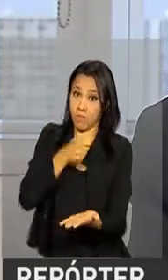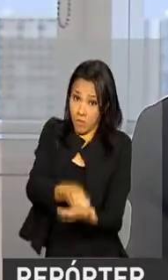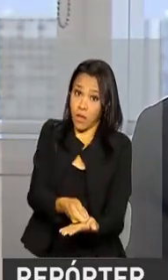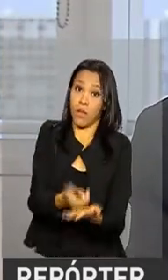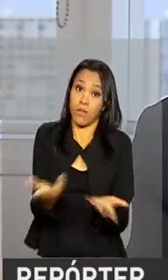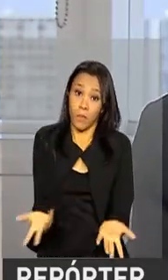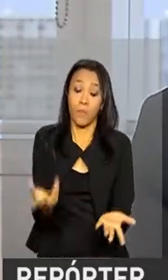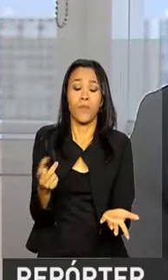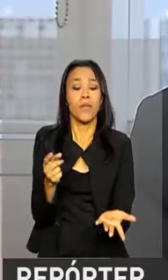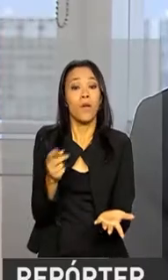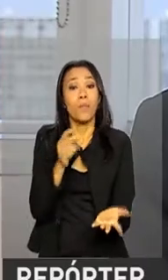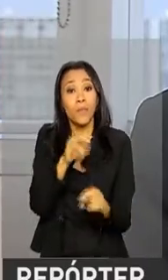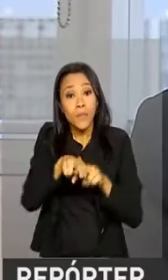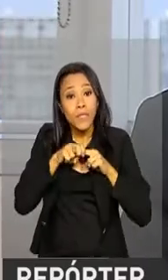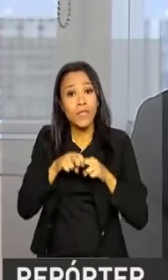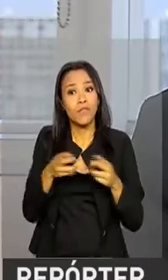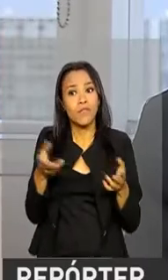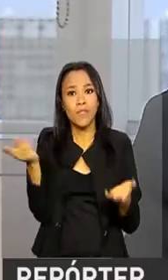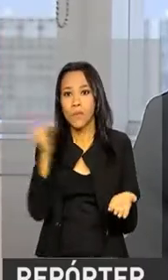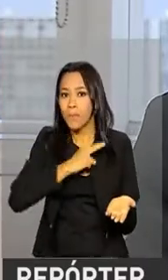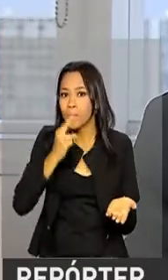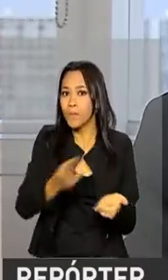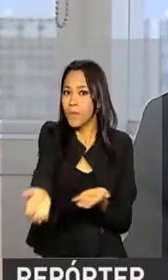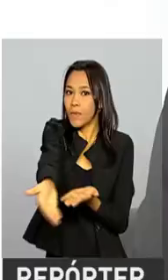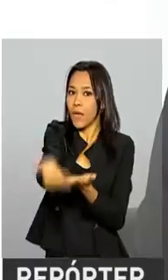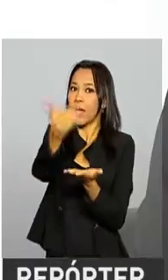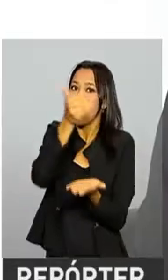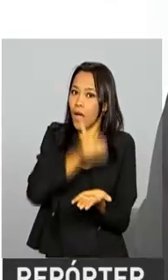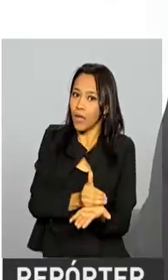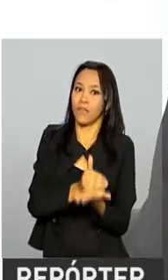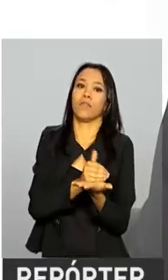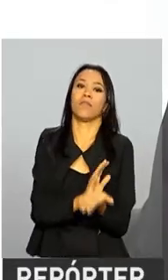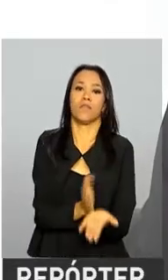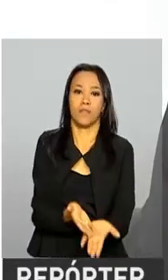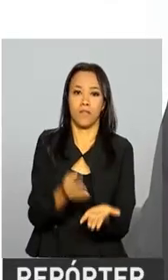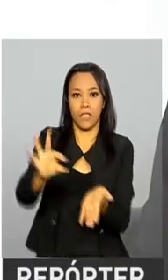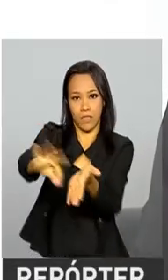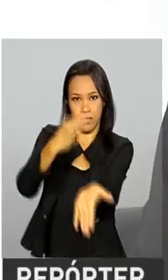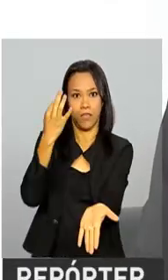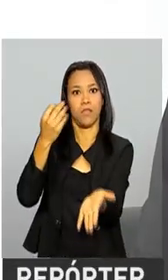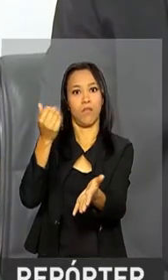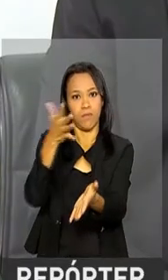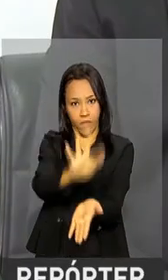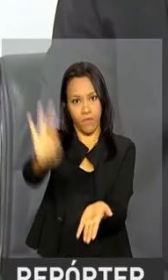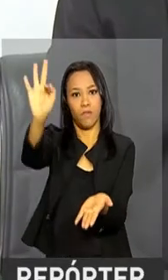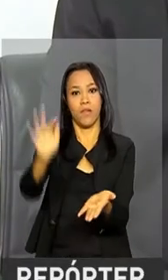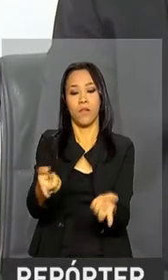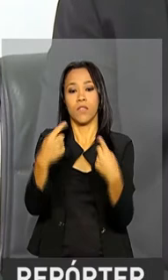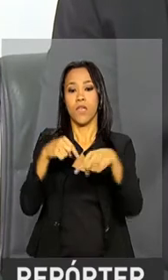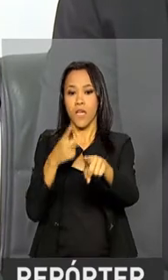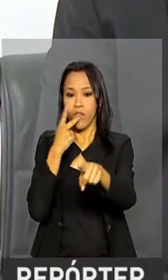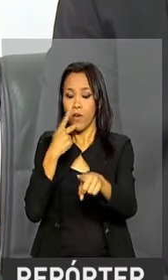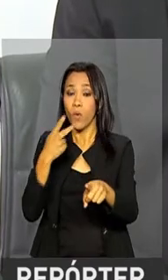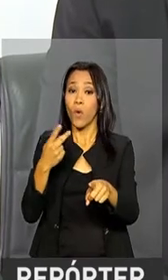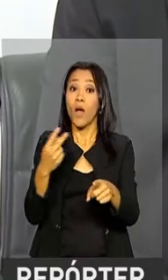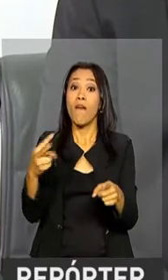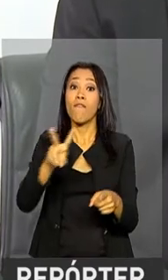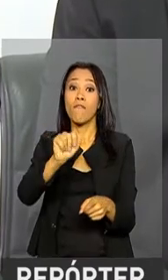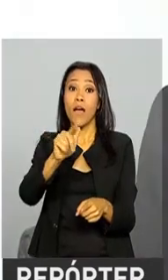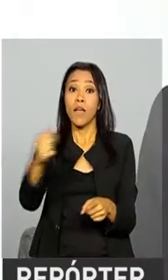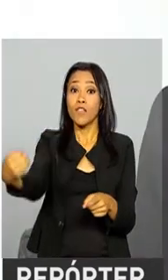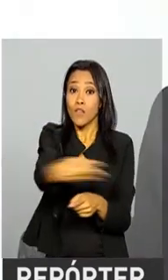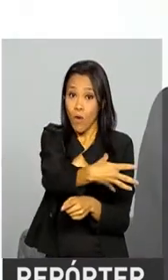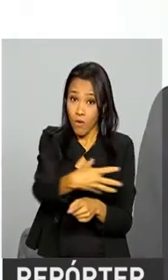que ele caso o edital e enrolação junto à matrícula o ministro da educação garante a oferta de novas vagas este